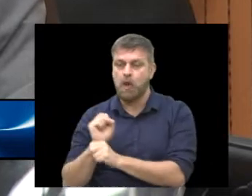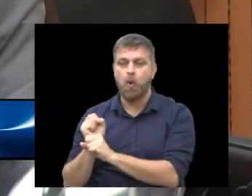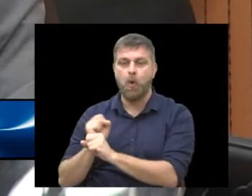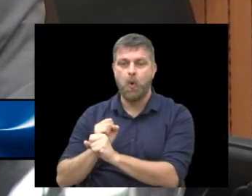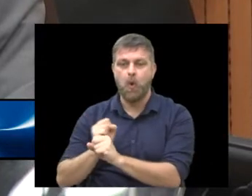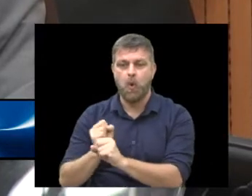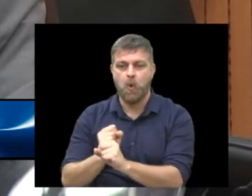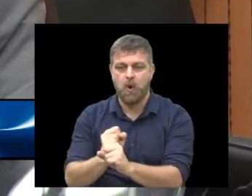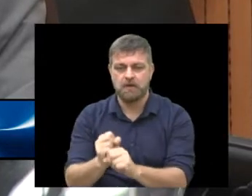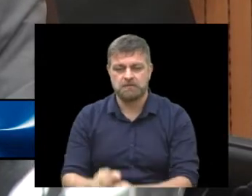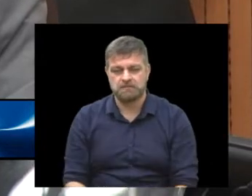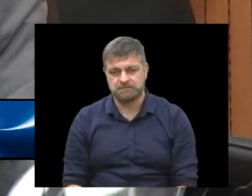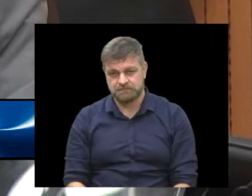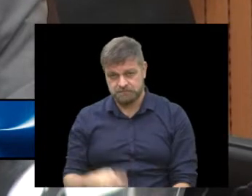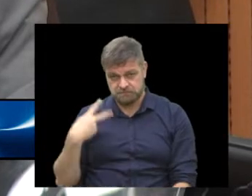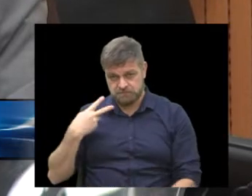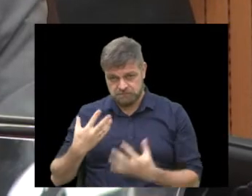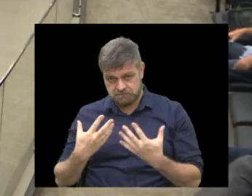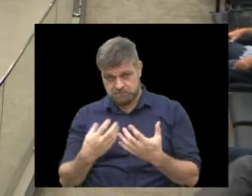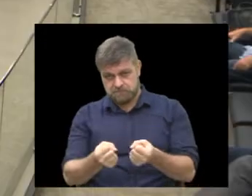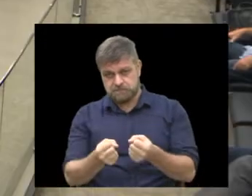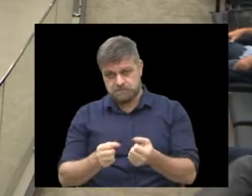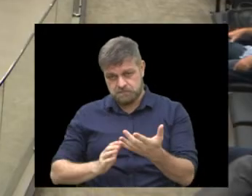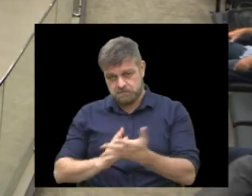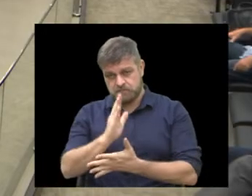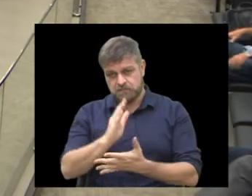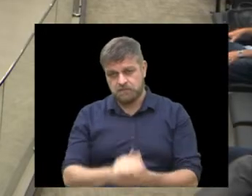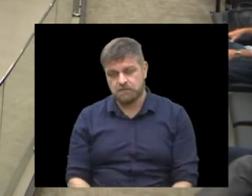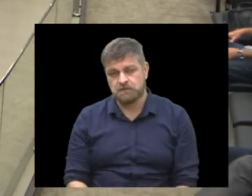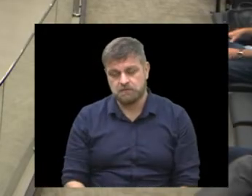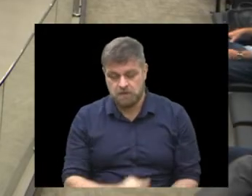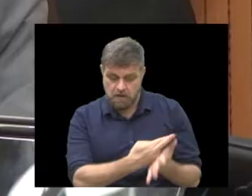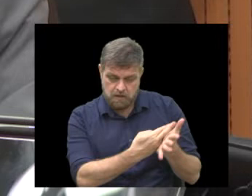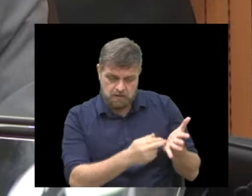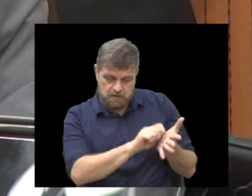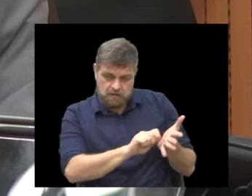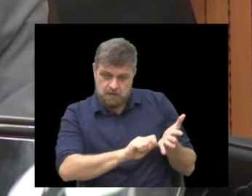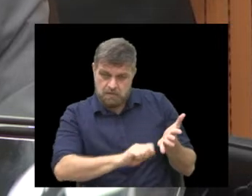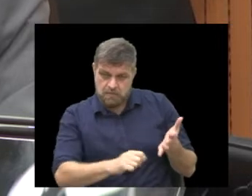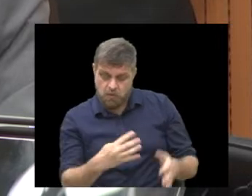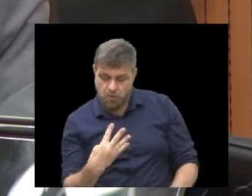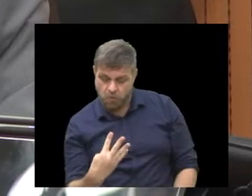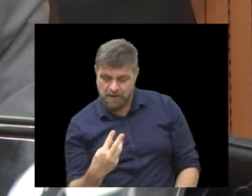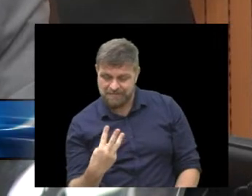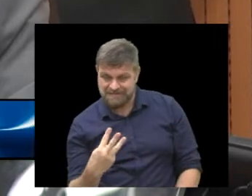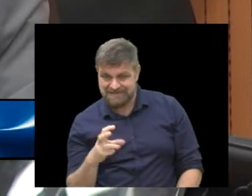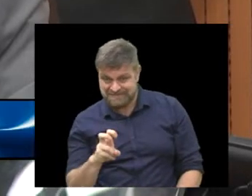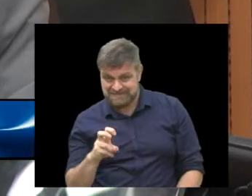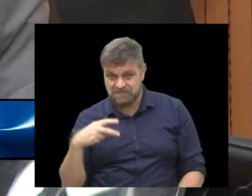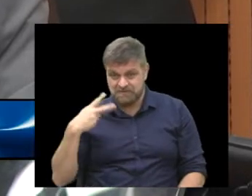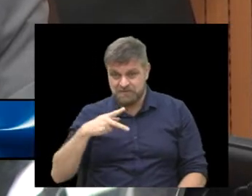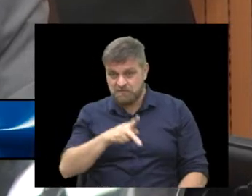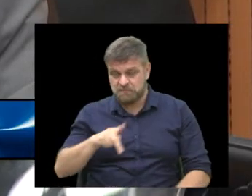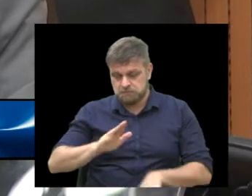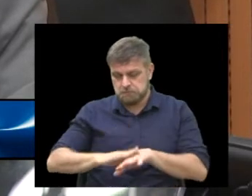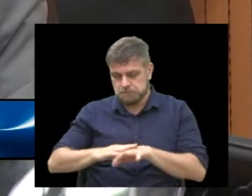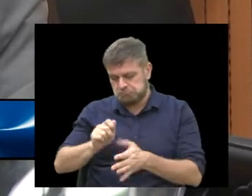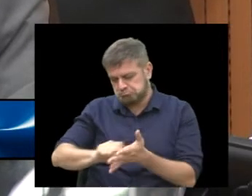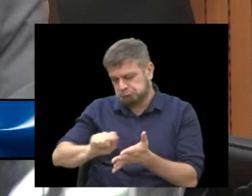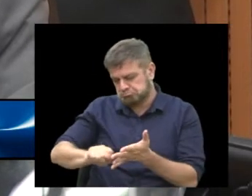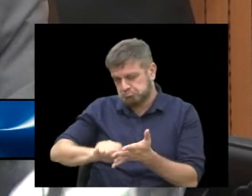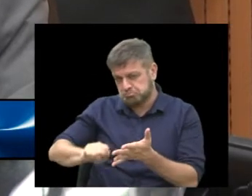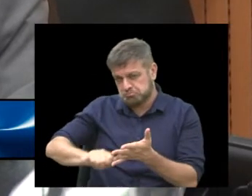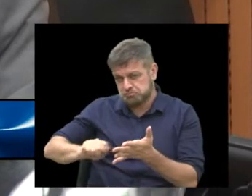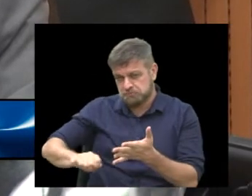Em discussão, vereadores favoráveis permaneçam como estão. Aprovado. Requerimento 435 do senhor professor Alberto, requerendo